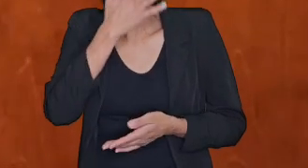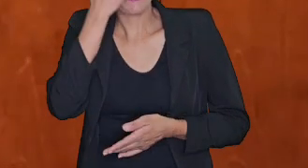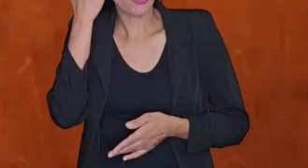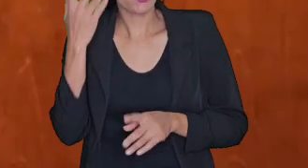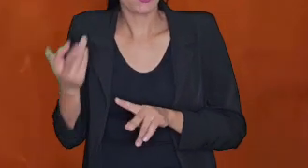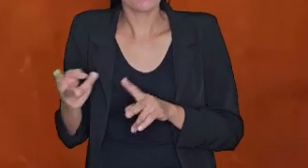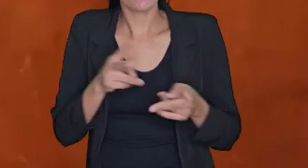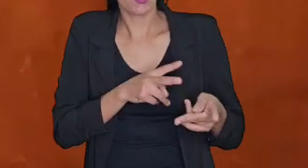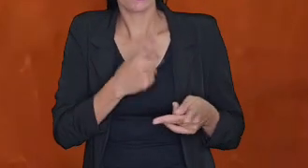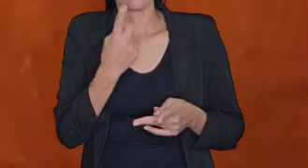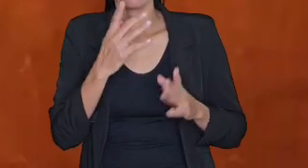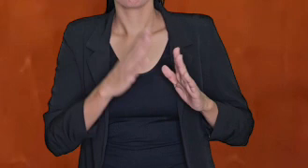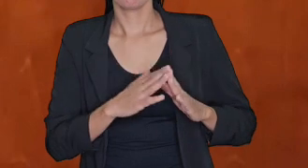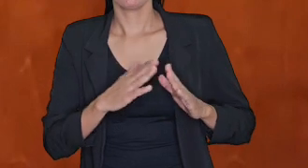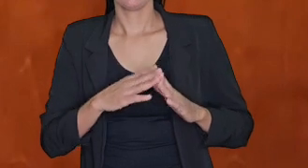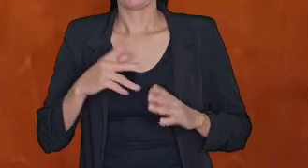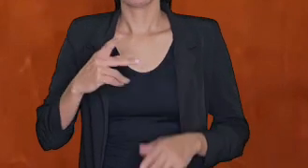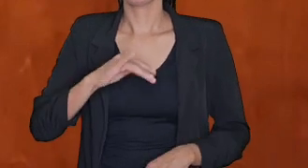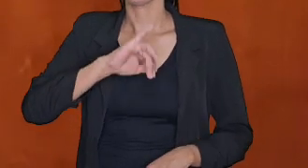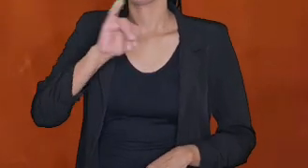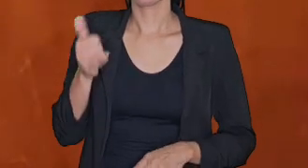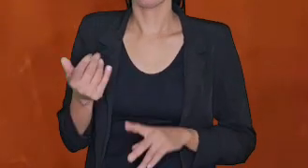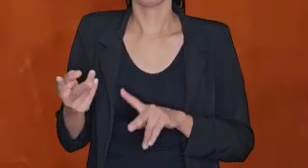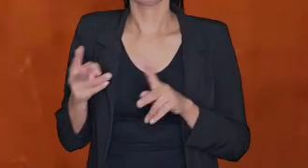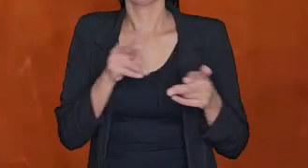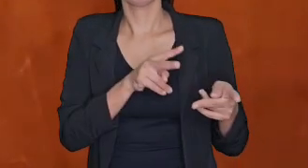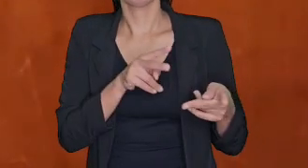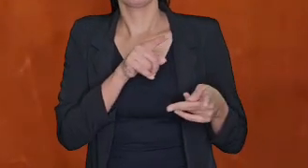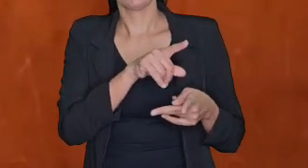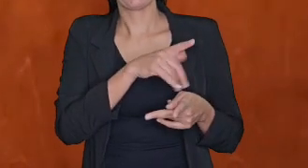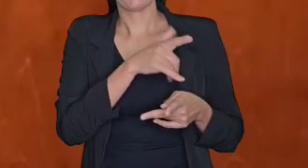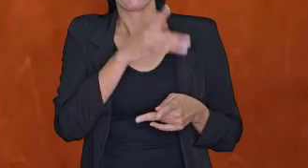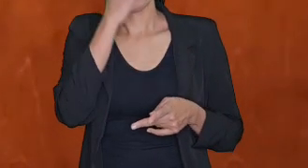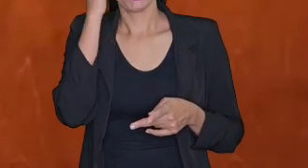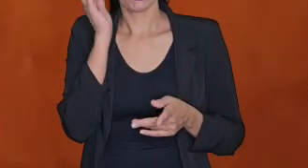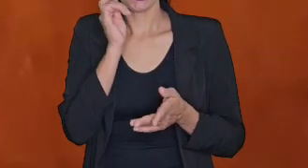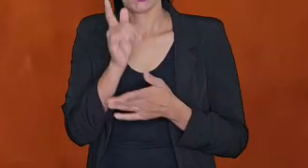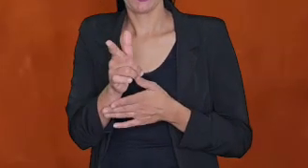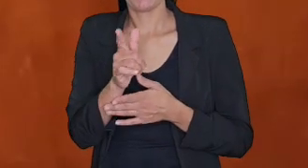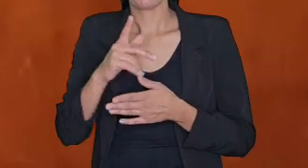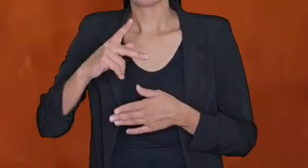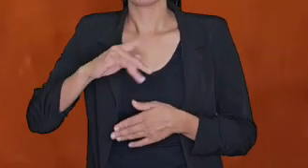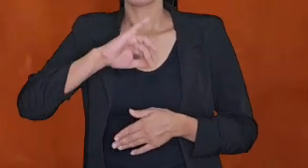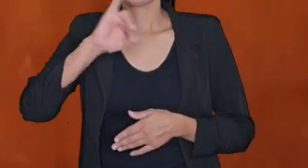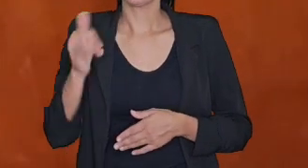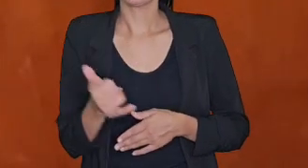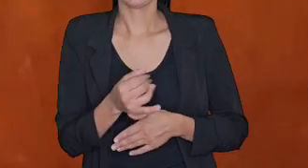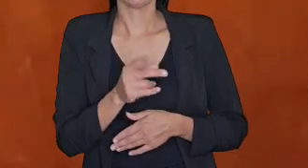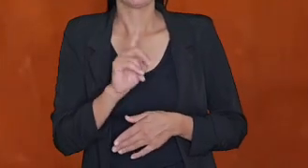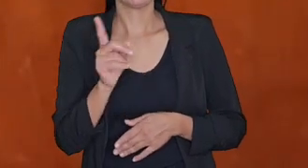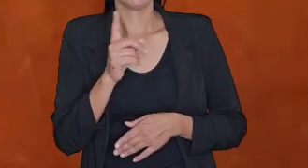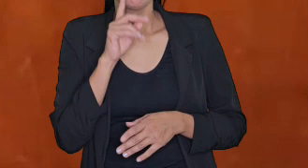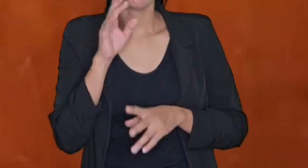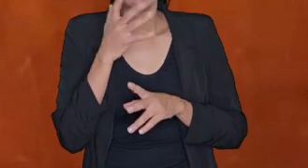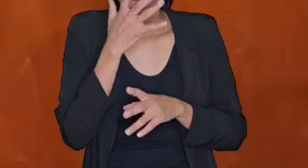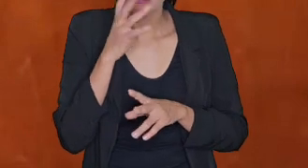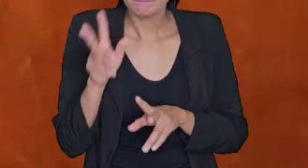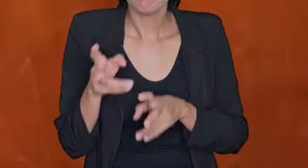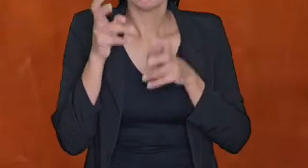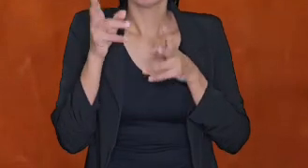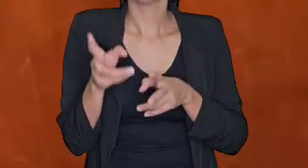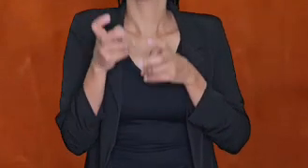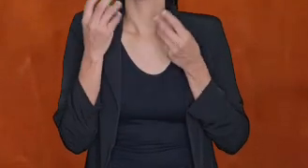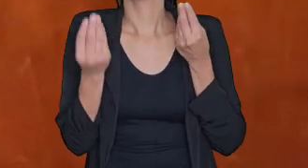devia falar. A bem da verdade, quando alguém aliena um imóvel, uma PJ, alienou para um adquirente, e